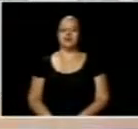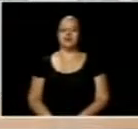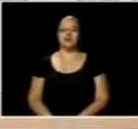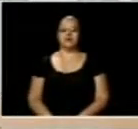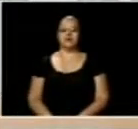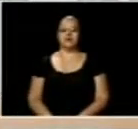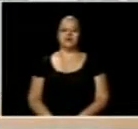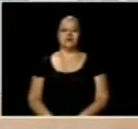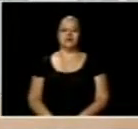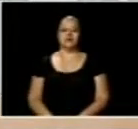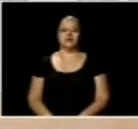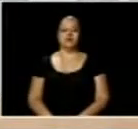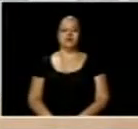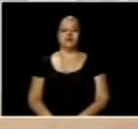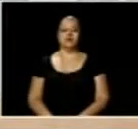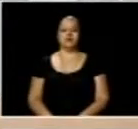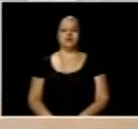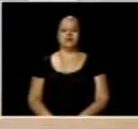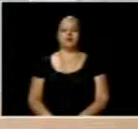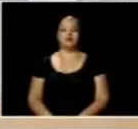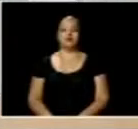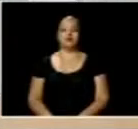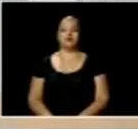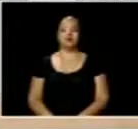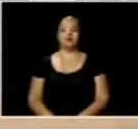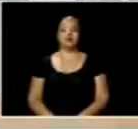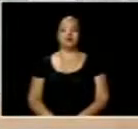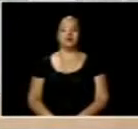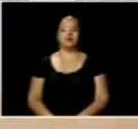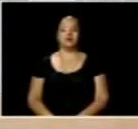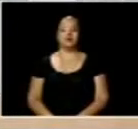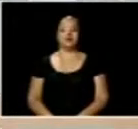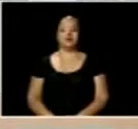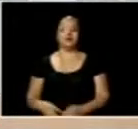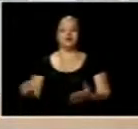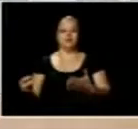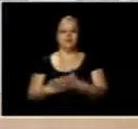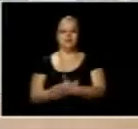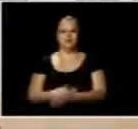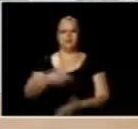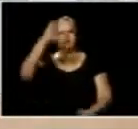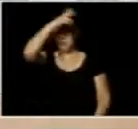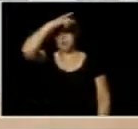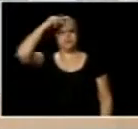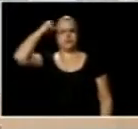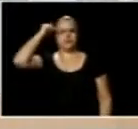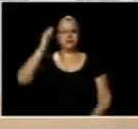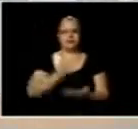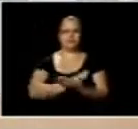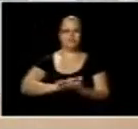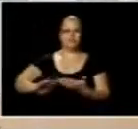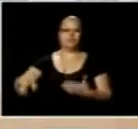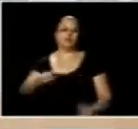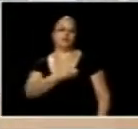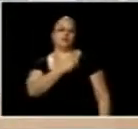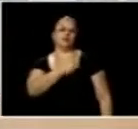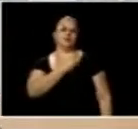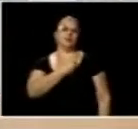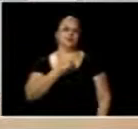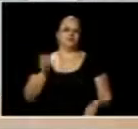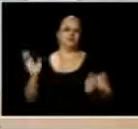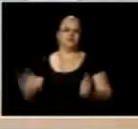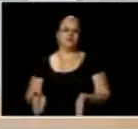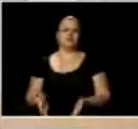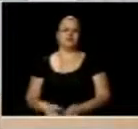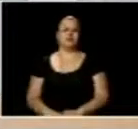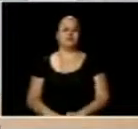erro de pessoas que não sabem, que está começando a vida agora. Né? Porque quando a gente é adolescente, a